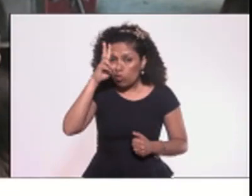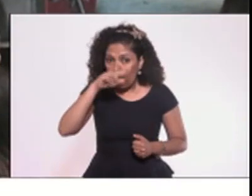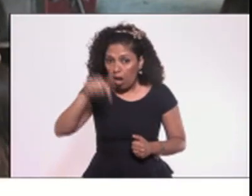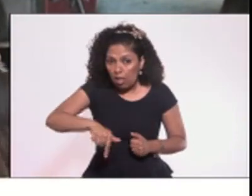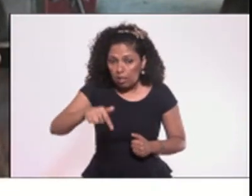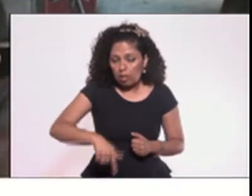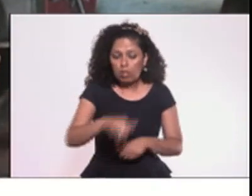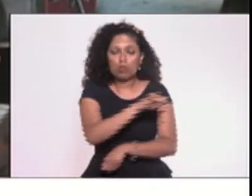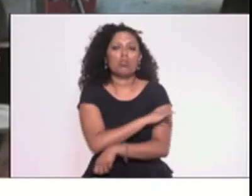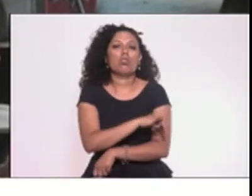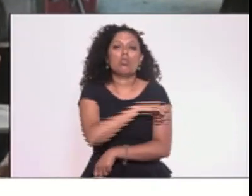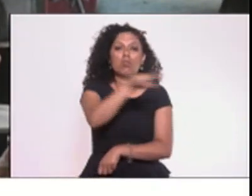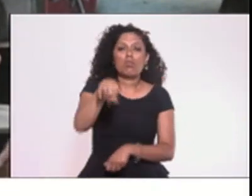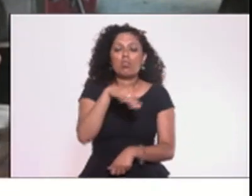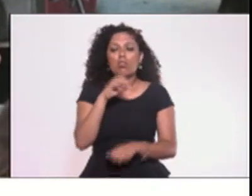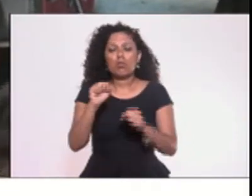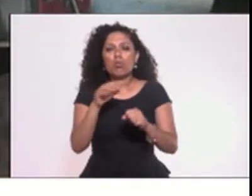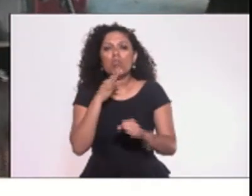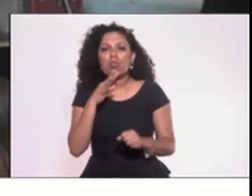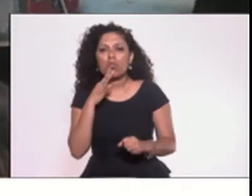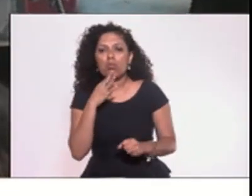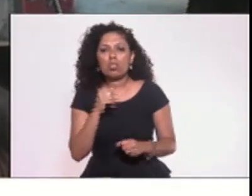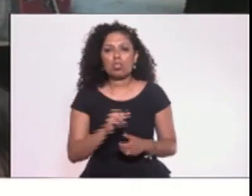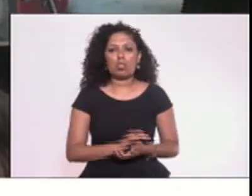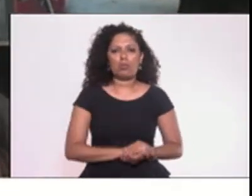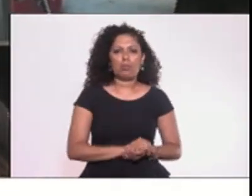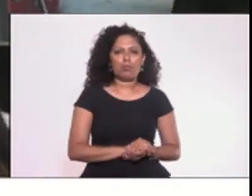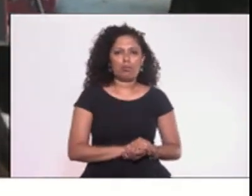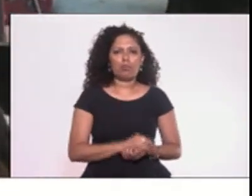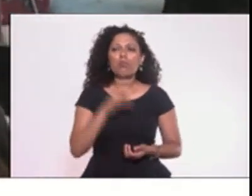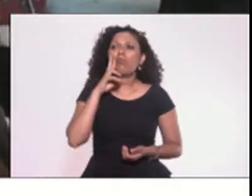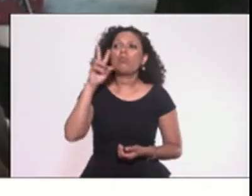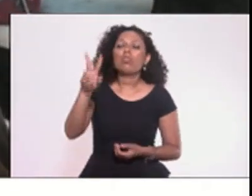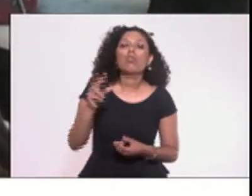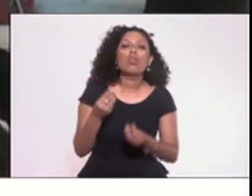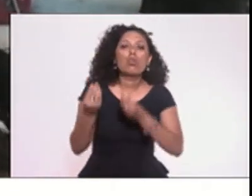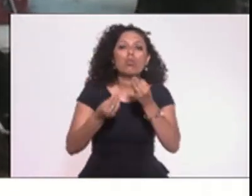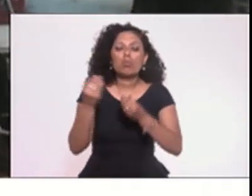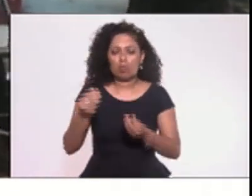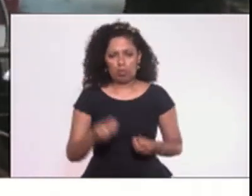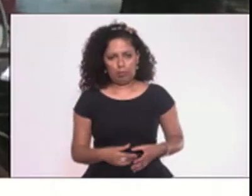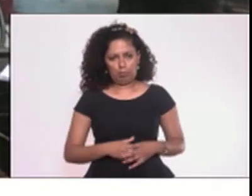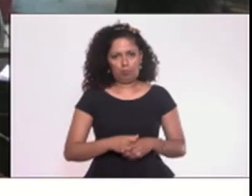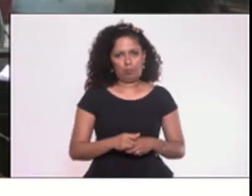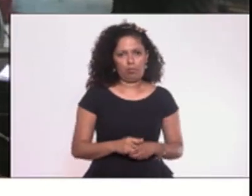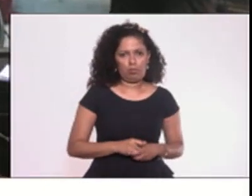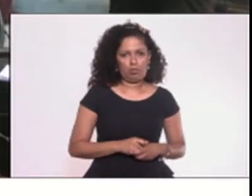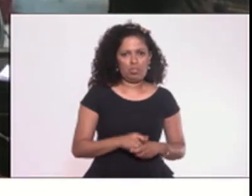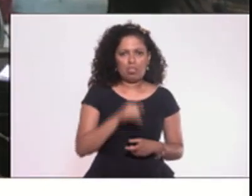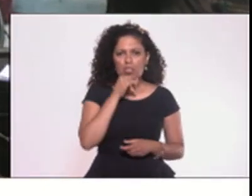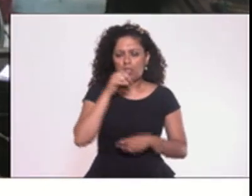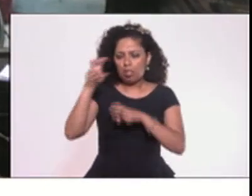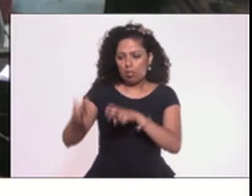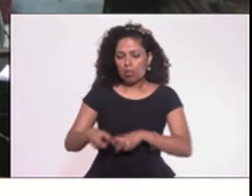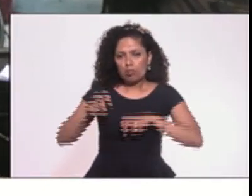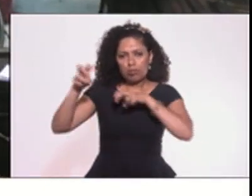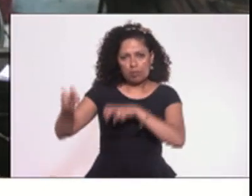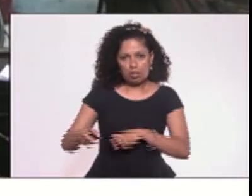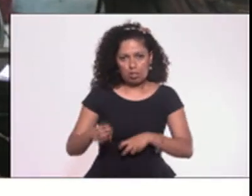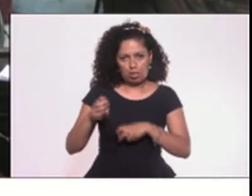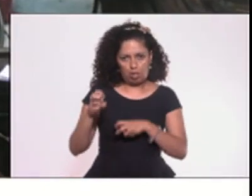que os senhores podem conhecer, ter contato. Vamos ver como funciona na prática. Essa aqui é a fazenda urbana, que